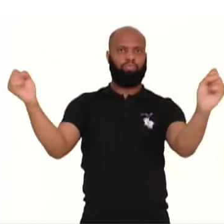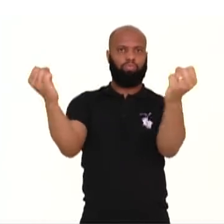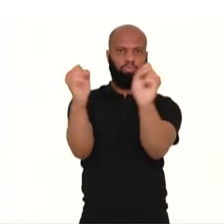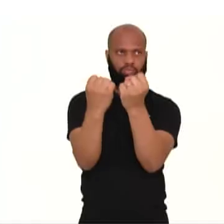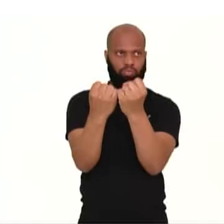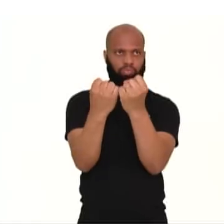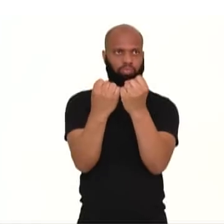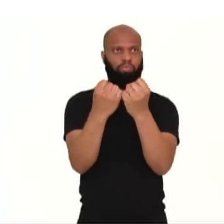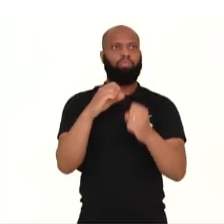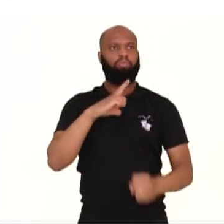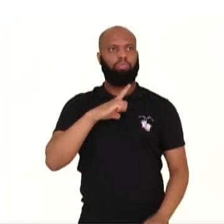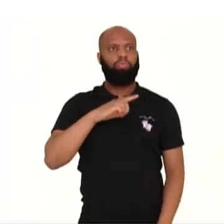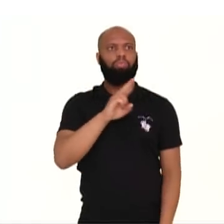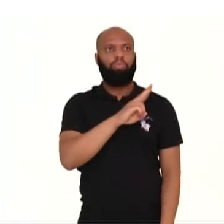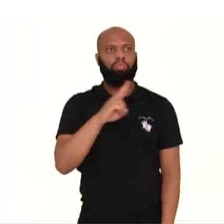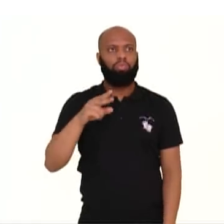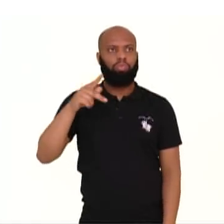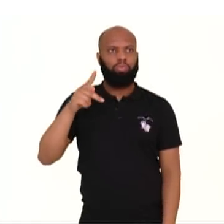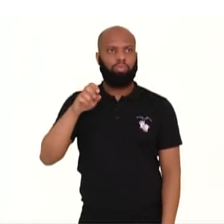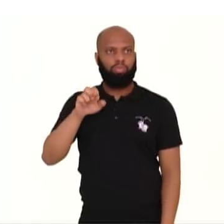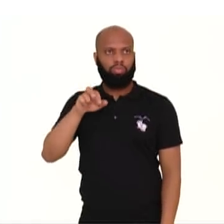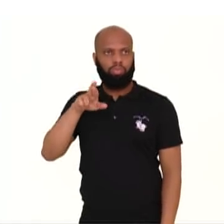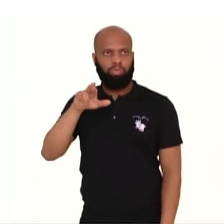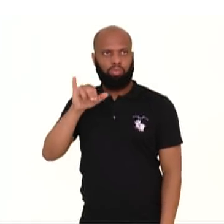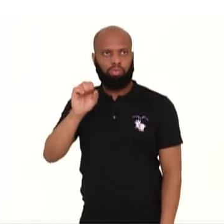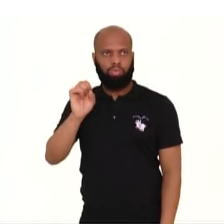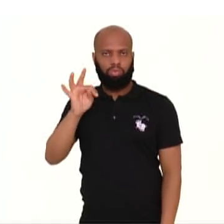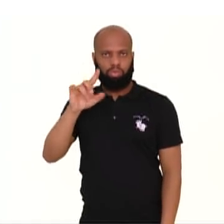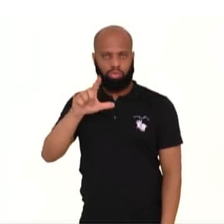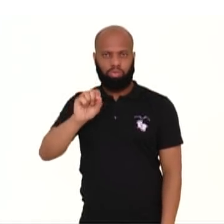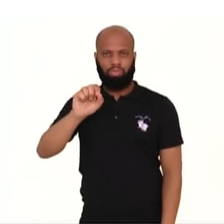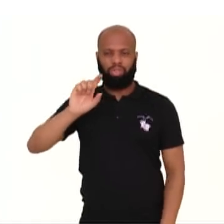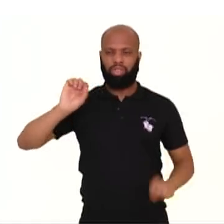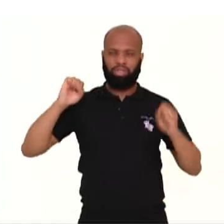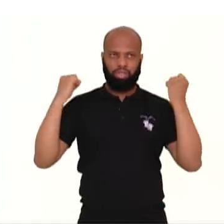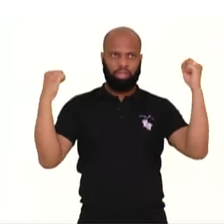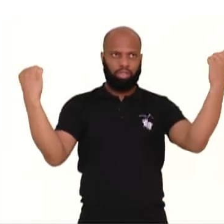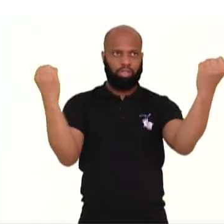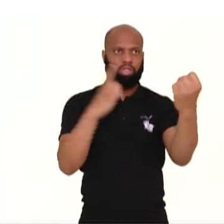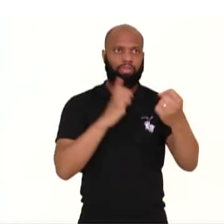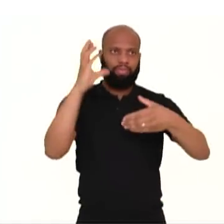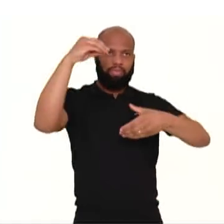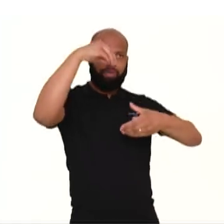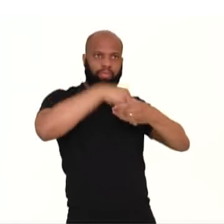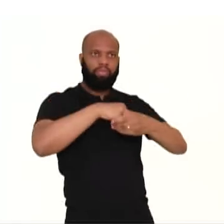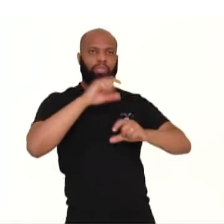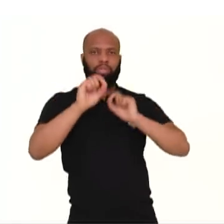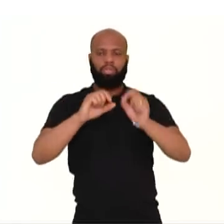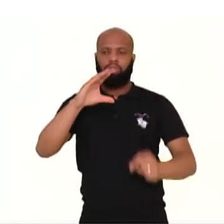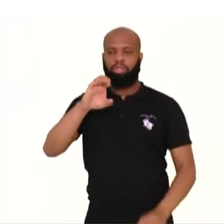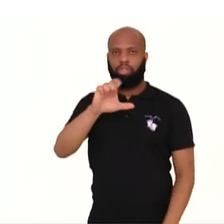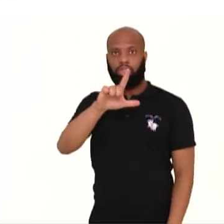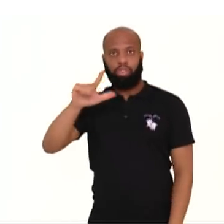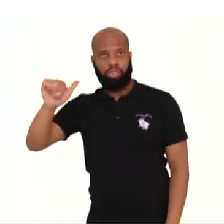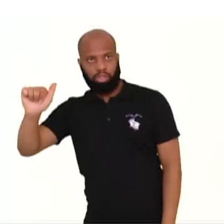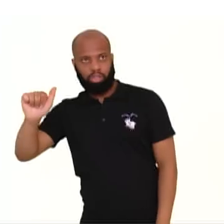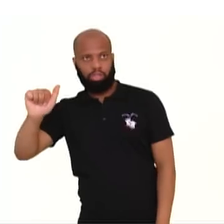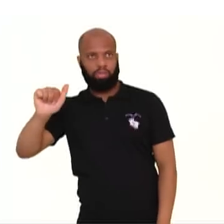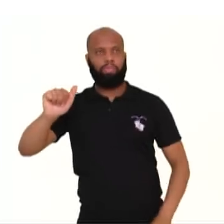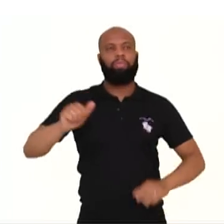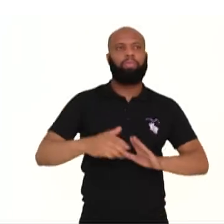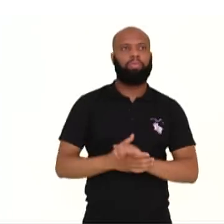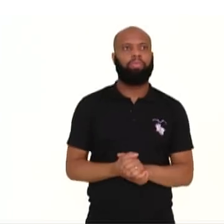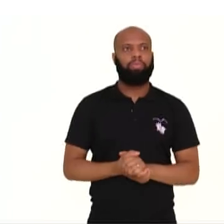chamada peristilo. No interior, uma cela, cella em latim, que os gregos chamavam de